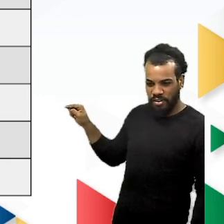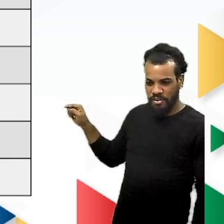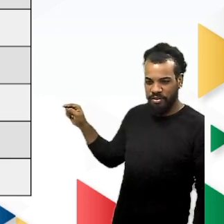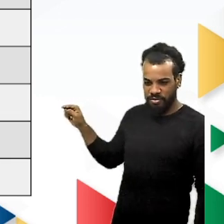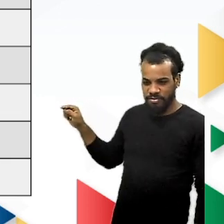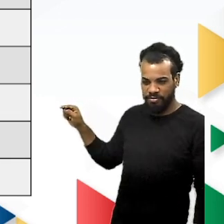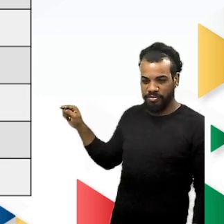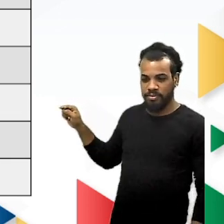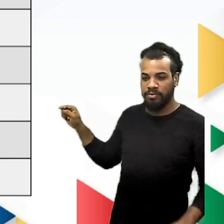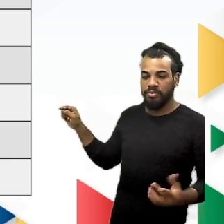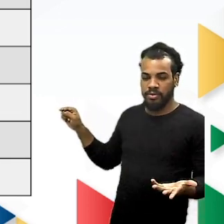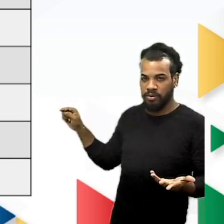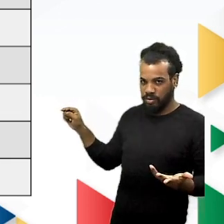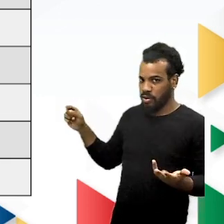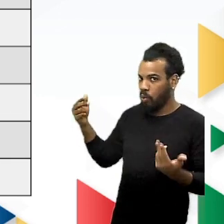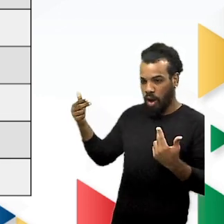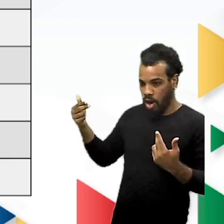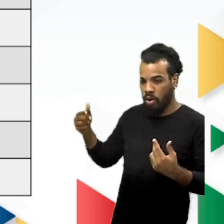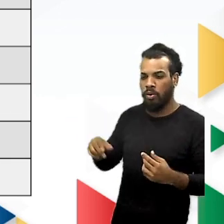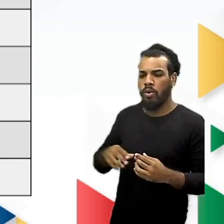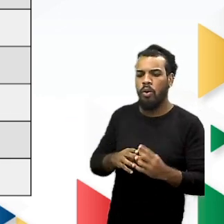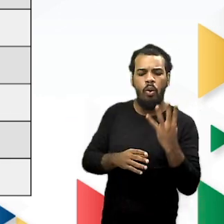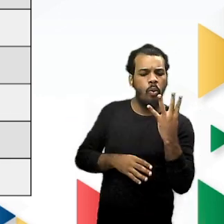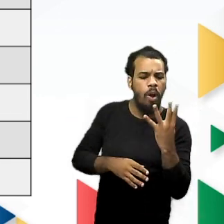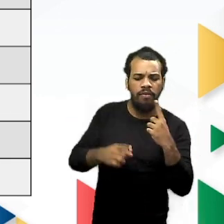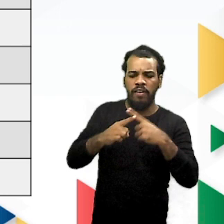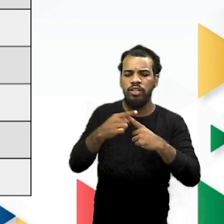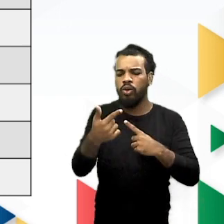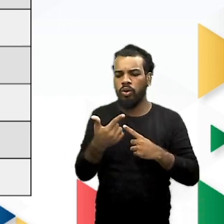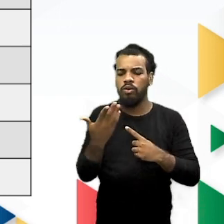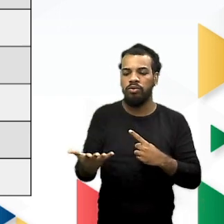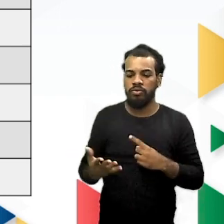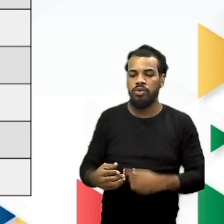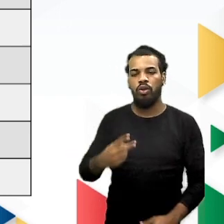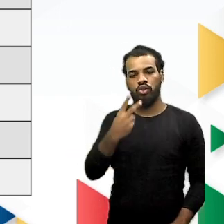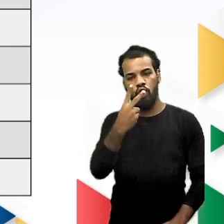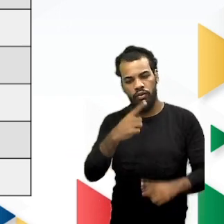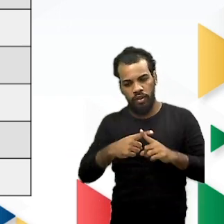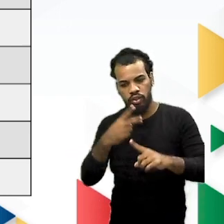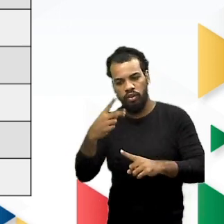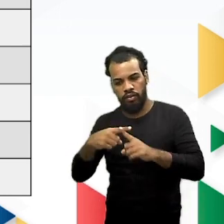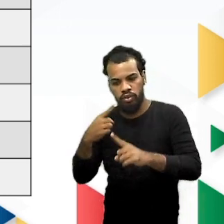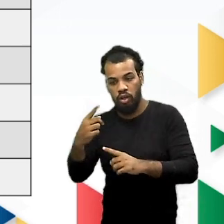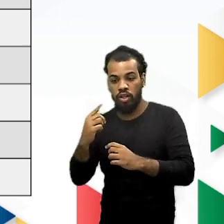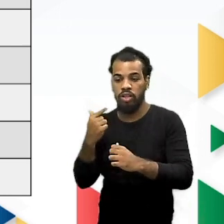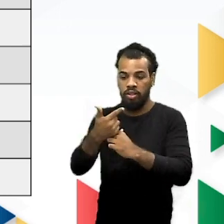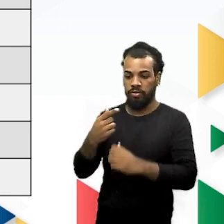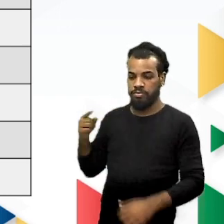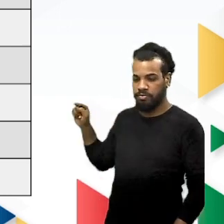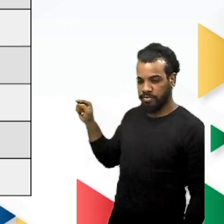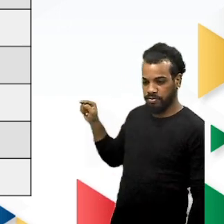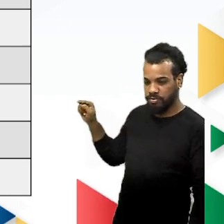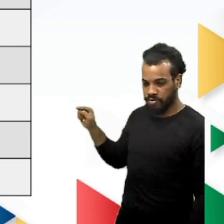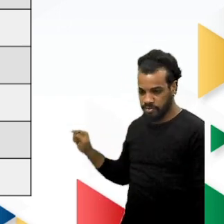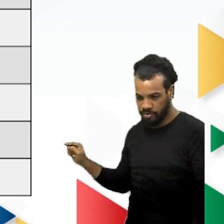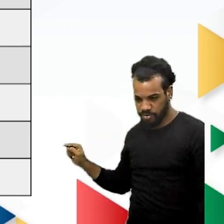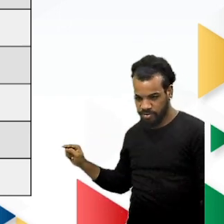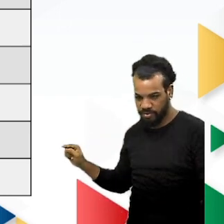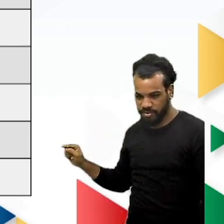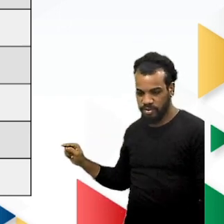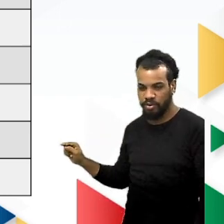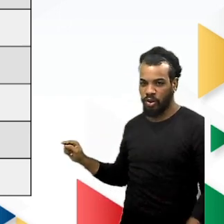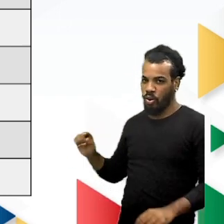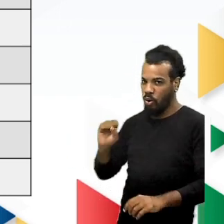vezes, tá? Tem o T16, 2 vezes, que é 8 vezes 2, que vai dar 2 elevado à quarta.